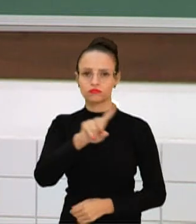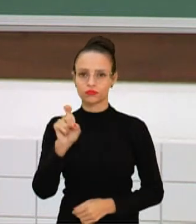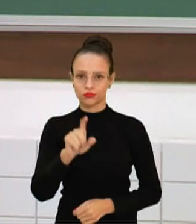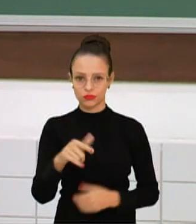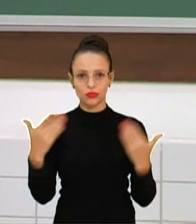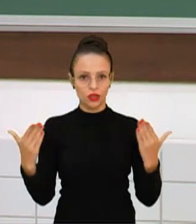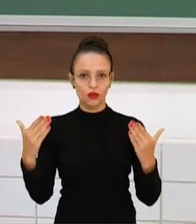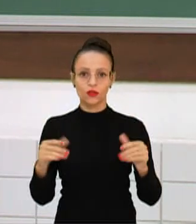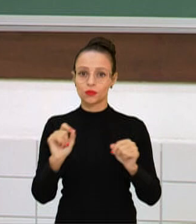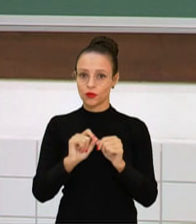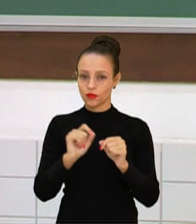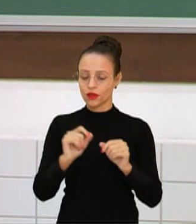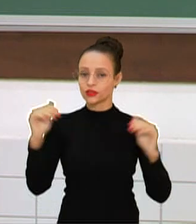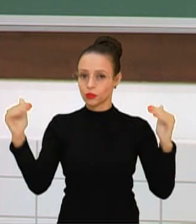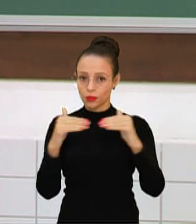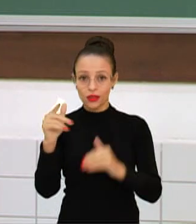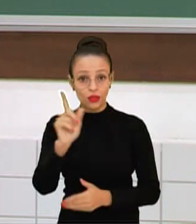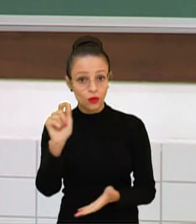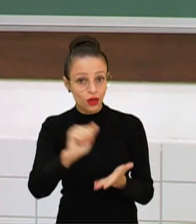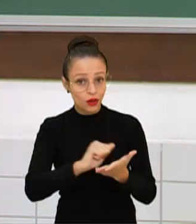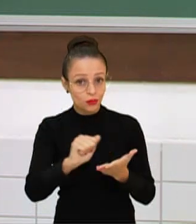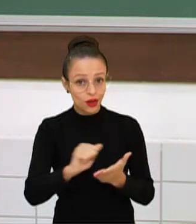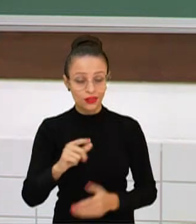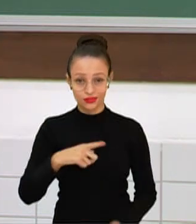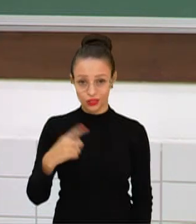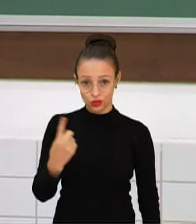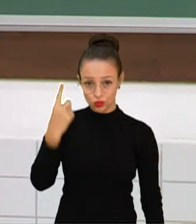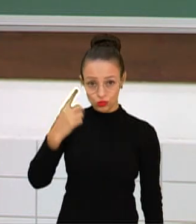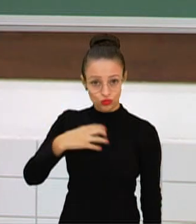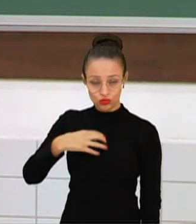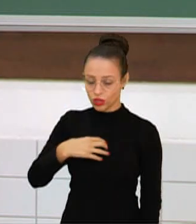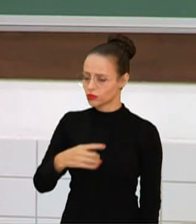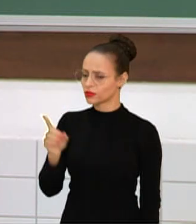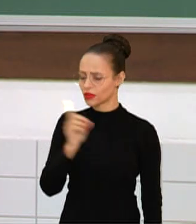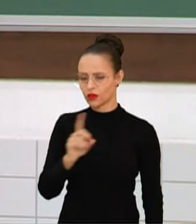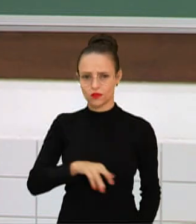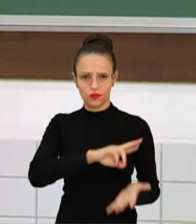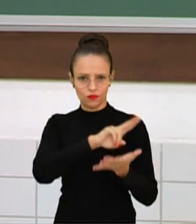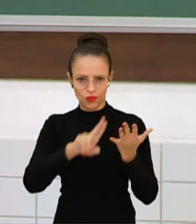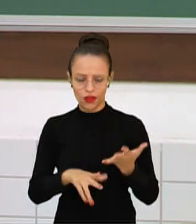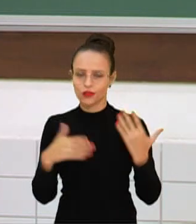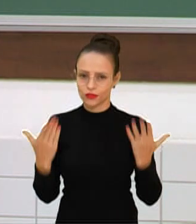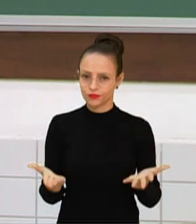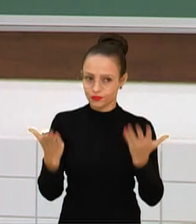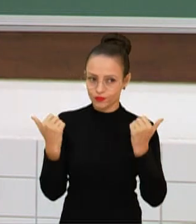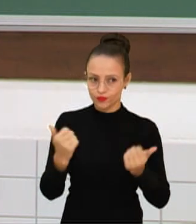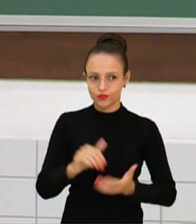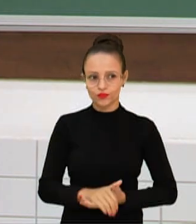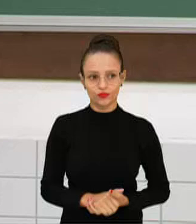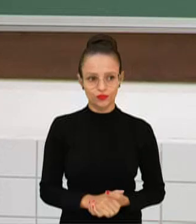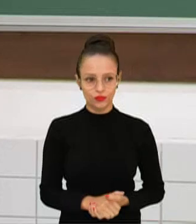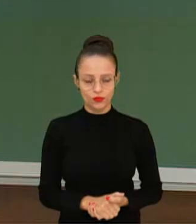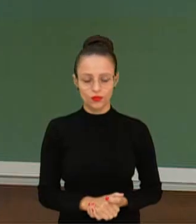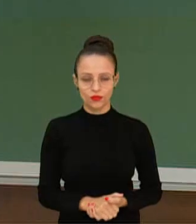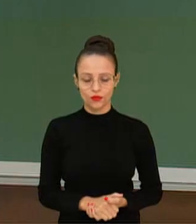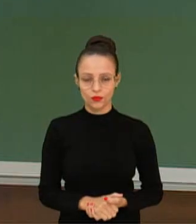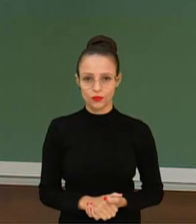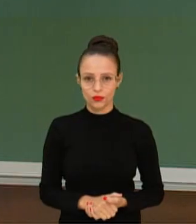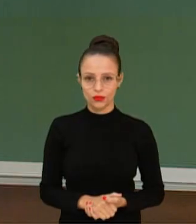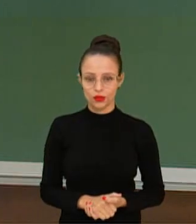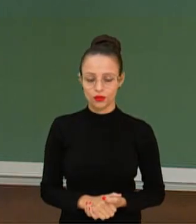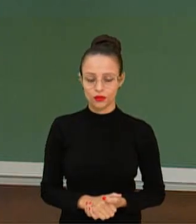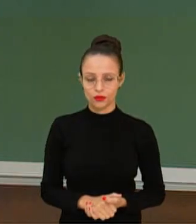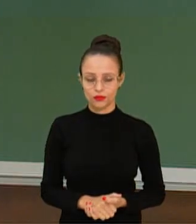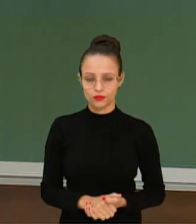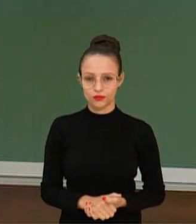proporção. Não apague o que você fez, porque não existe apenas uma forma de montar, tá bom? Então, vamos lá. Altura e